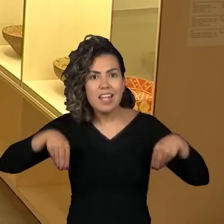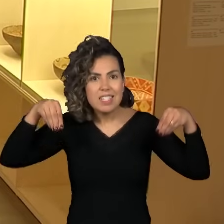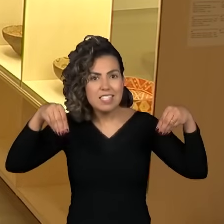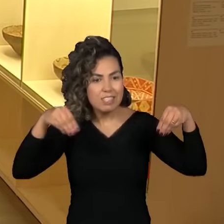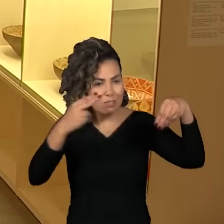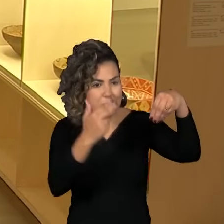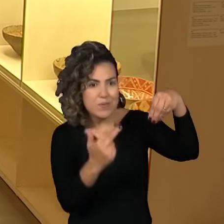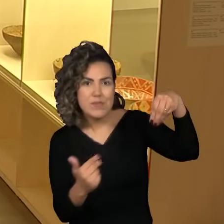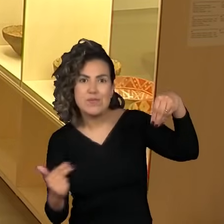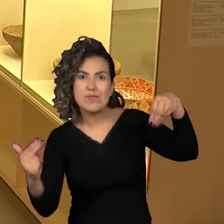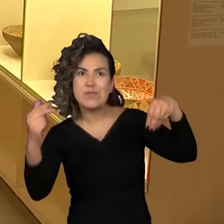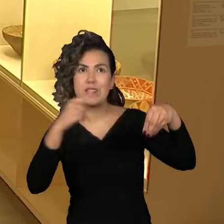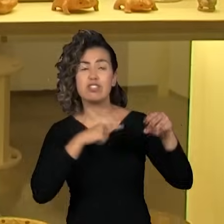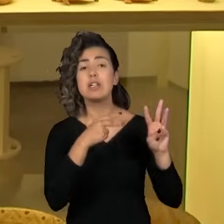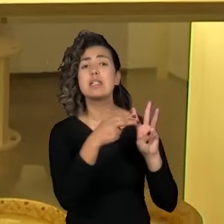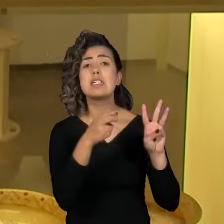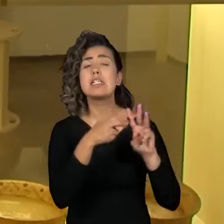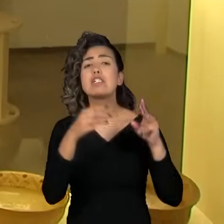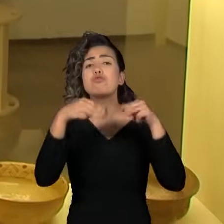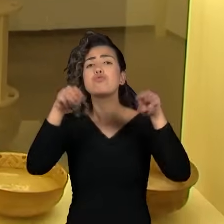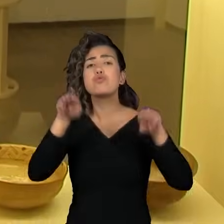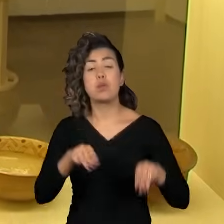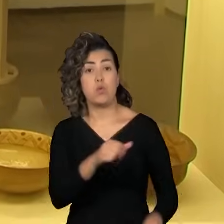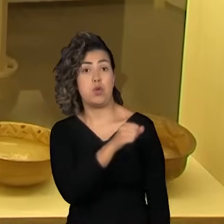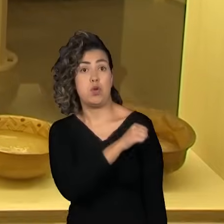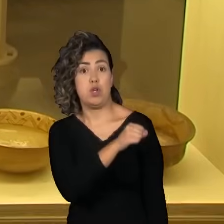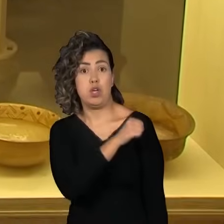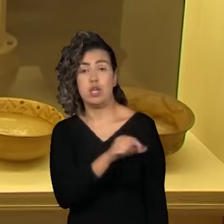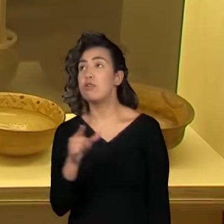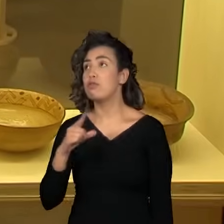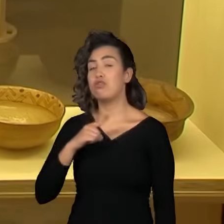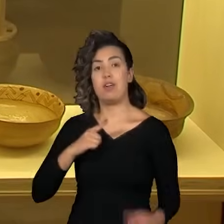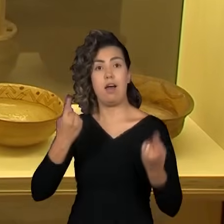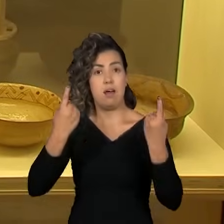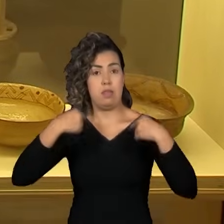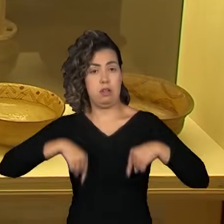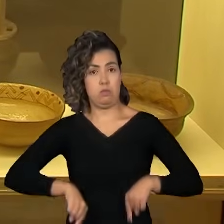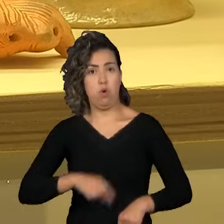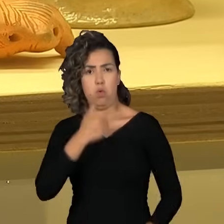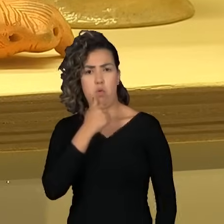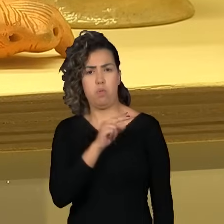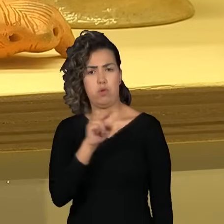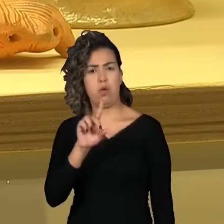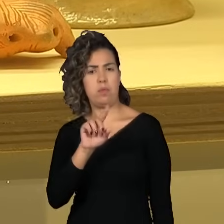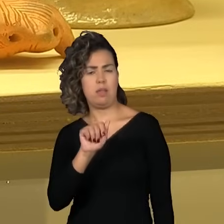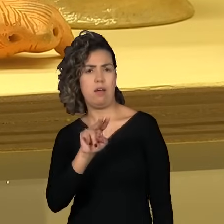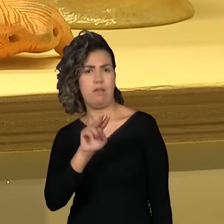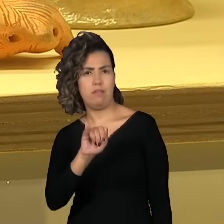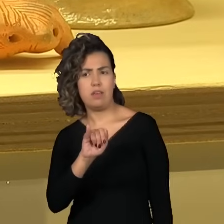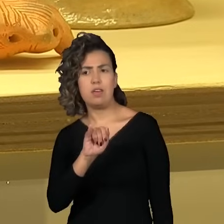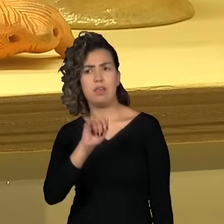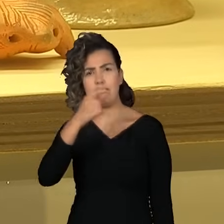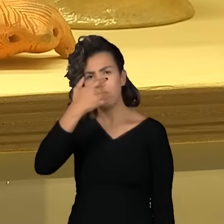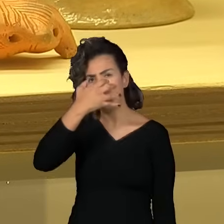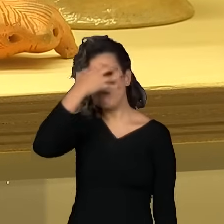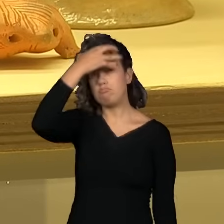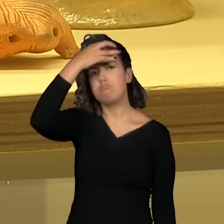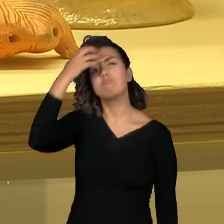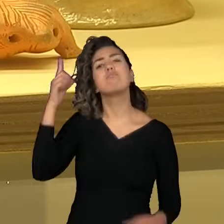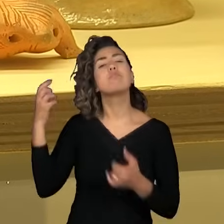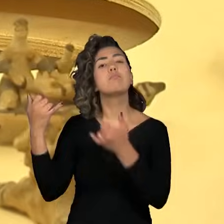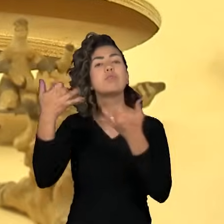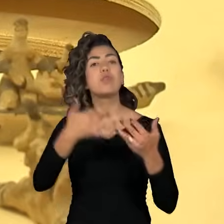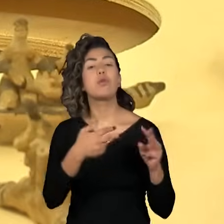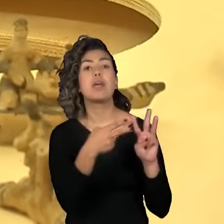Museu do Índio, do Rio de Janeiro, pensado pelo antropólogo Darcy Ribeiro para complementar a criação do território indígena